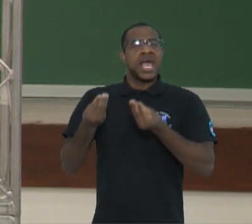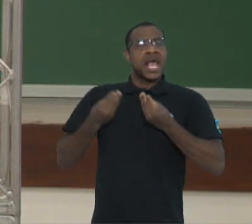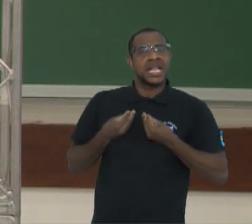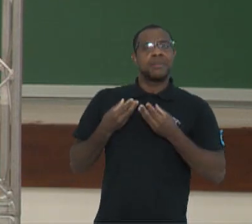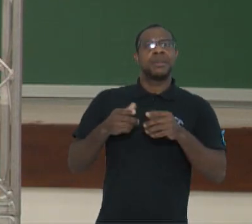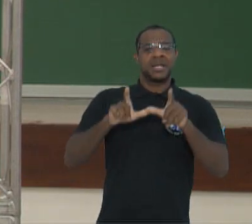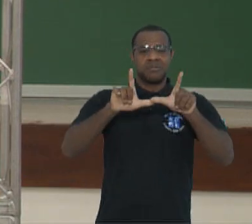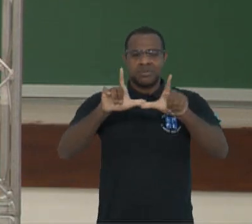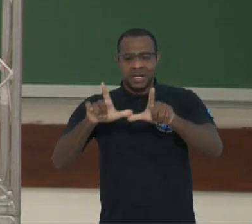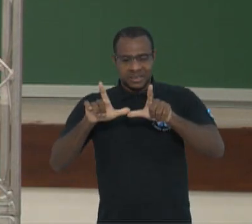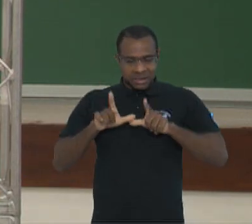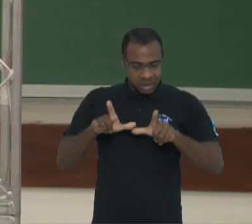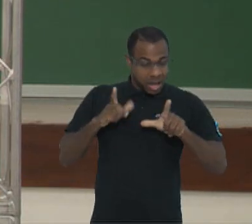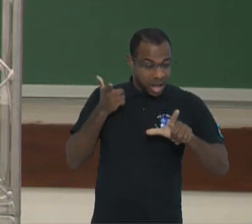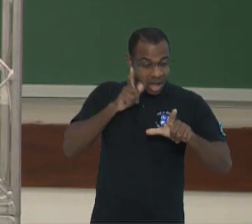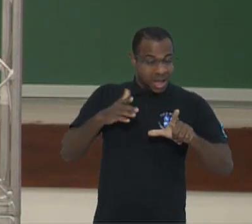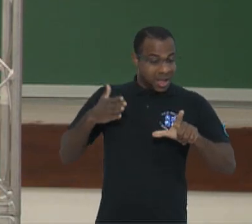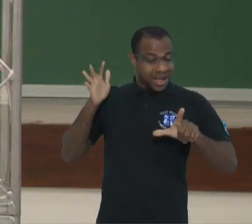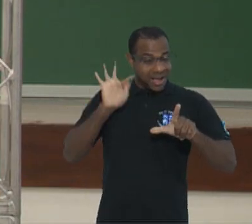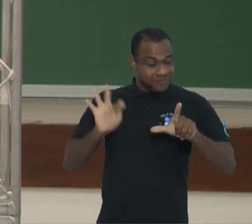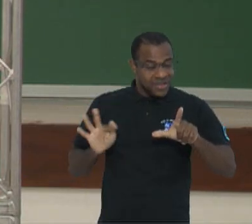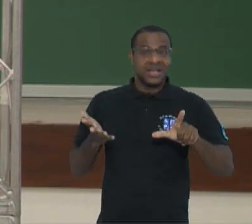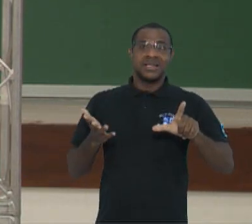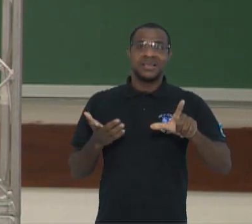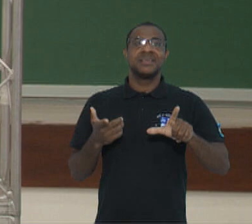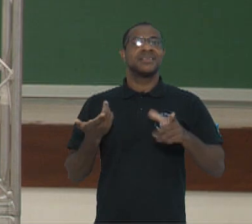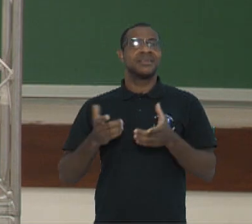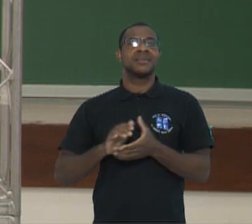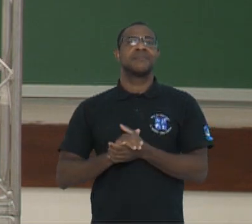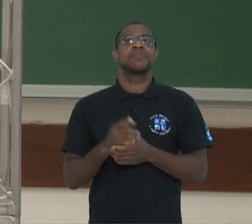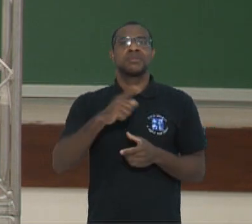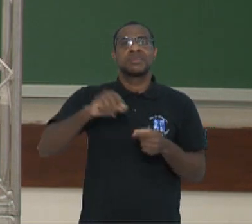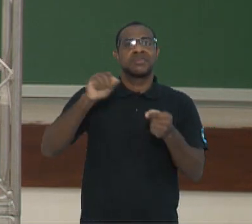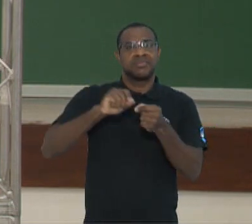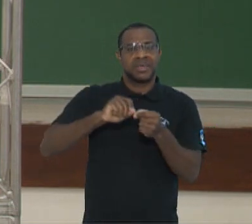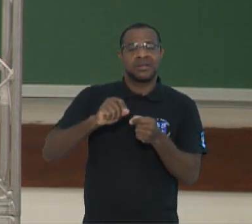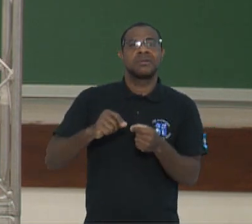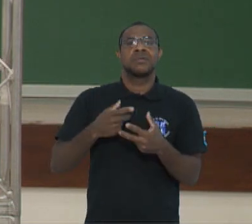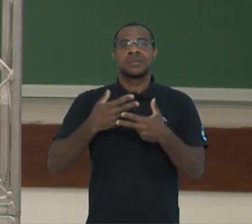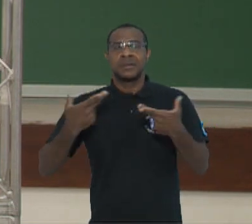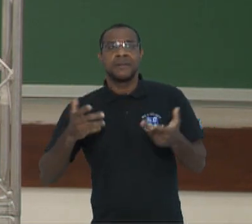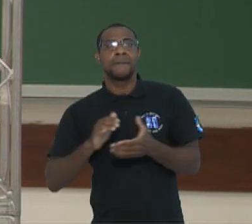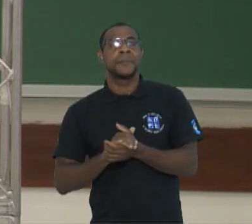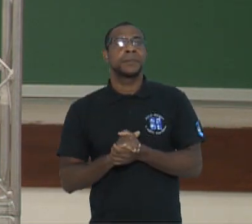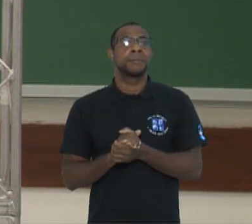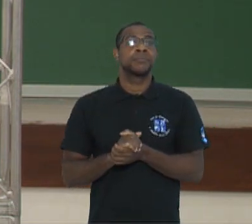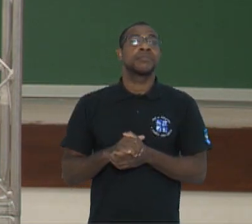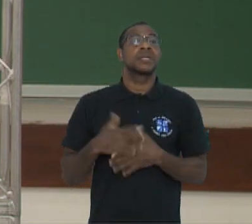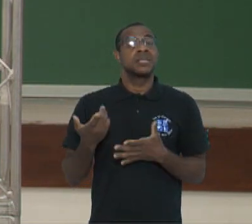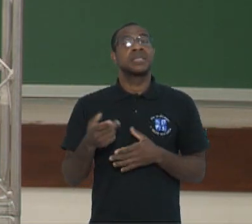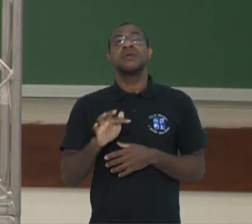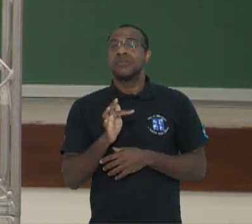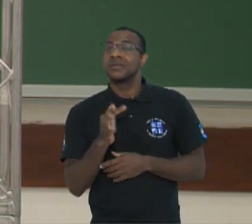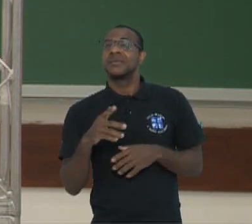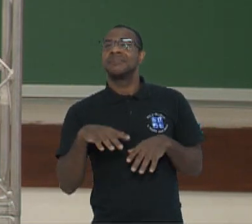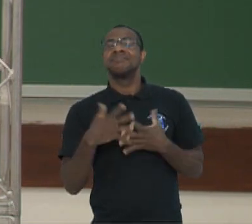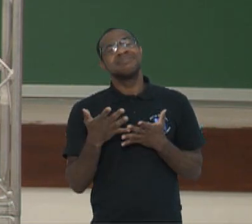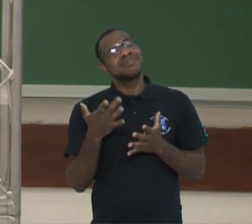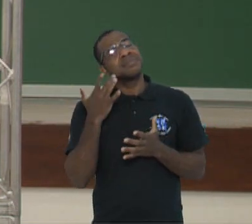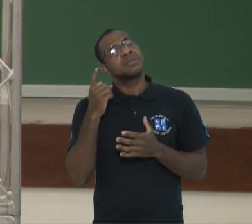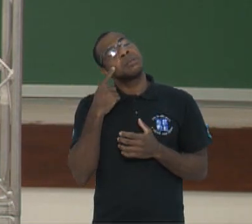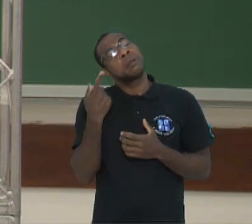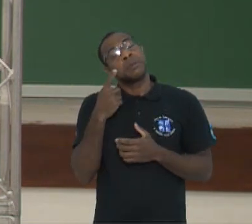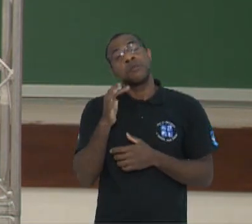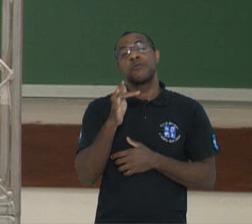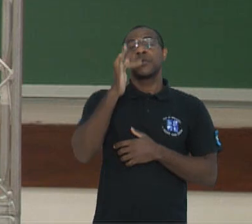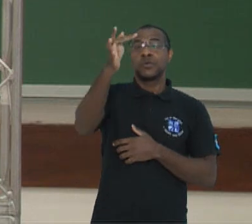esses cartões postais, em receber uma comic strip que vocês farão, né, uma tirinha, e quem sabe num futuro isso sim pode